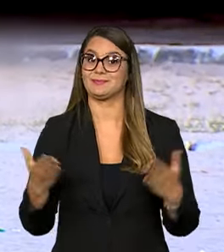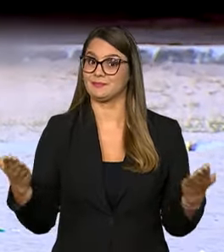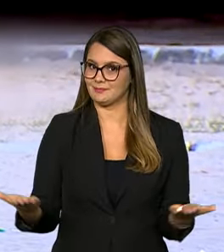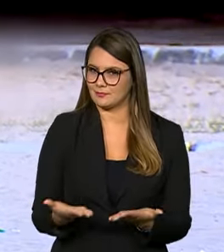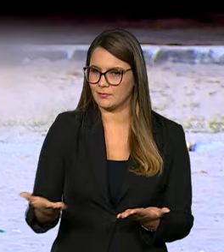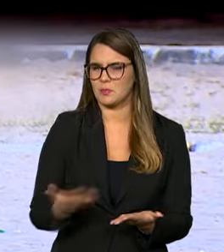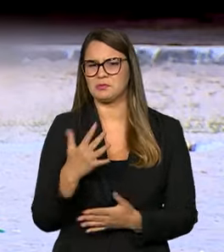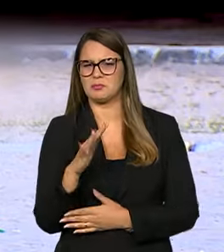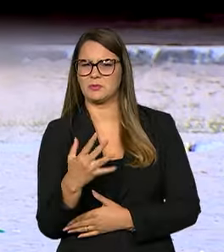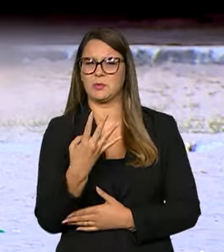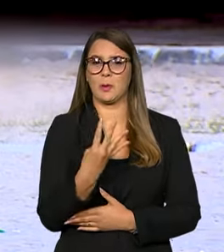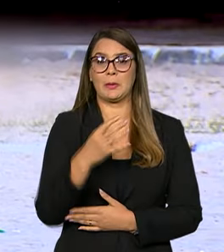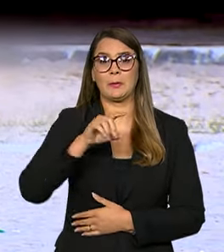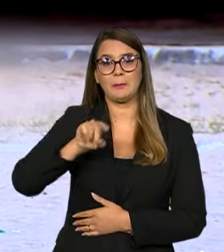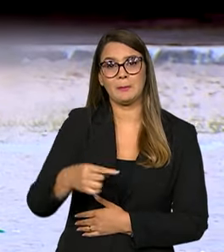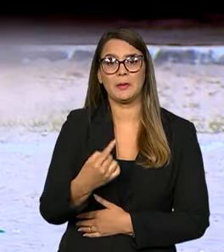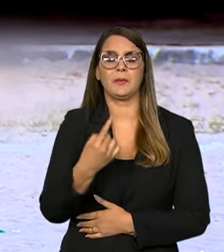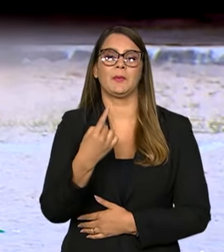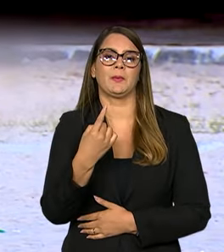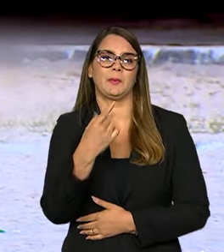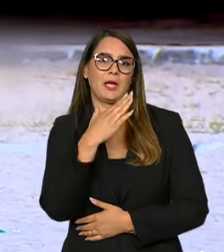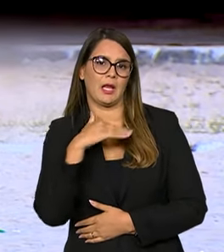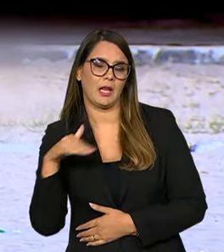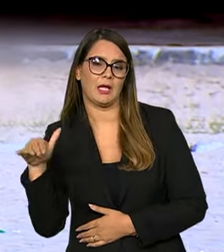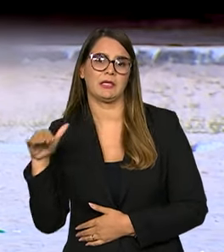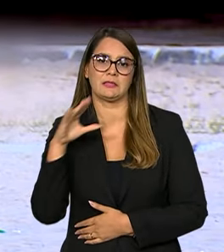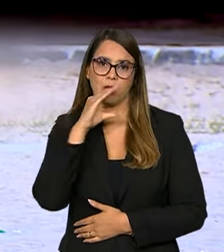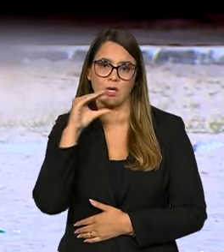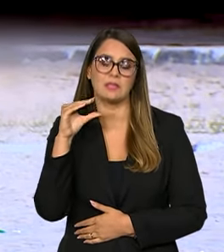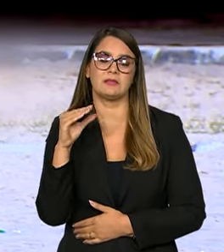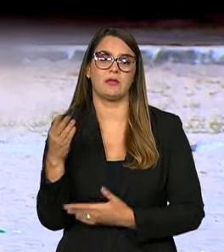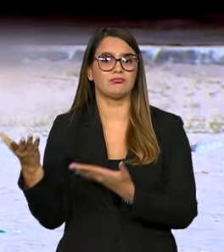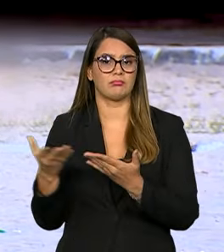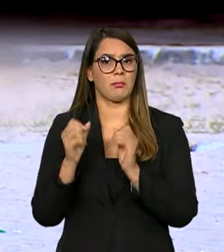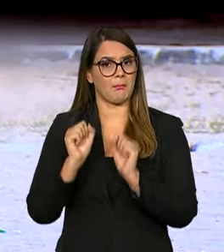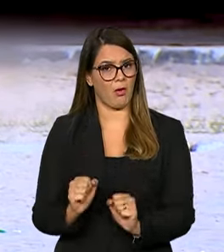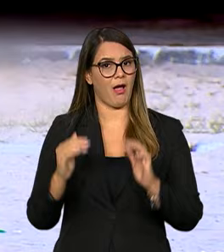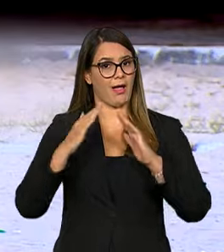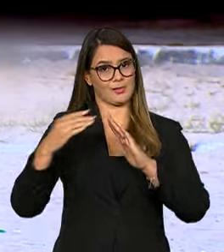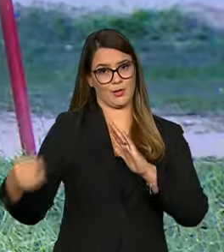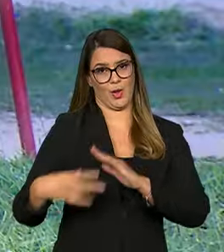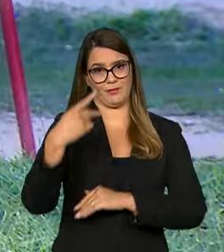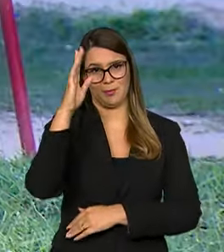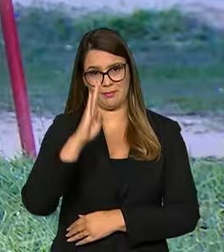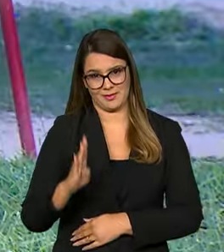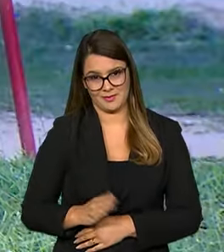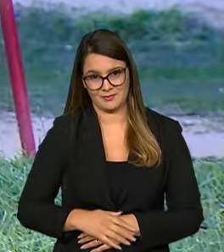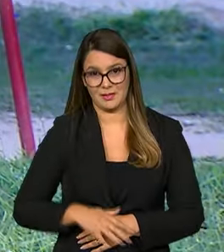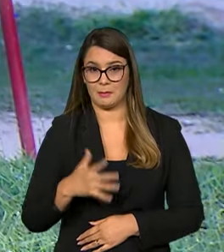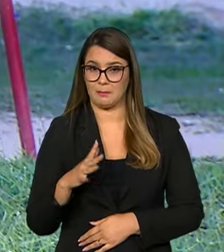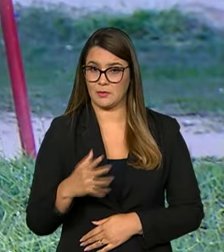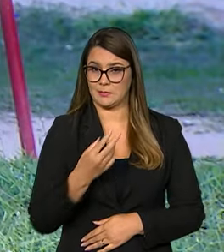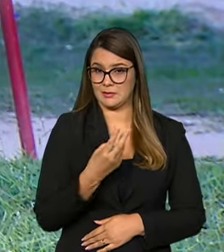Atualmente, pelo menos 4 mil crianças e adolescentes estão aptos a receber um novo lar no Brasil. E cerca